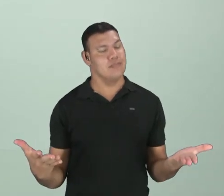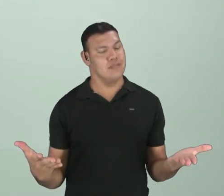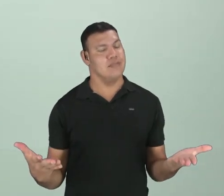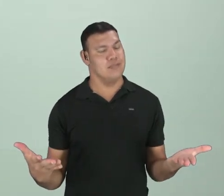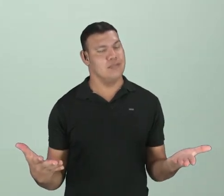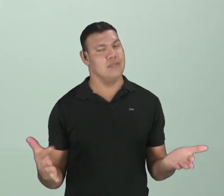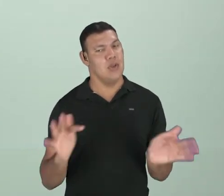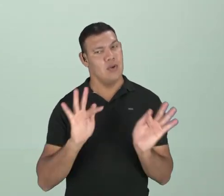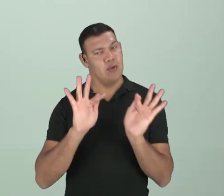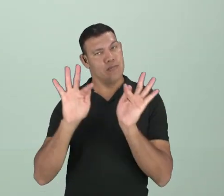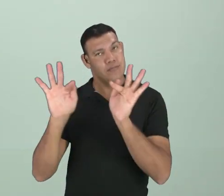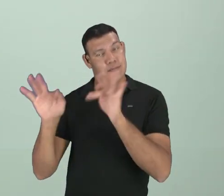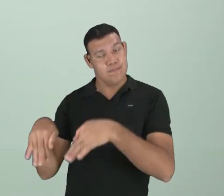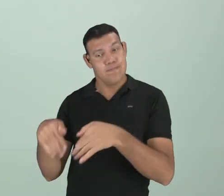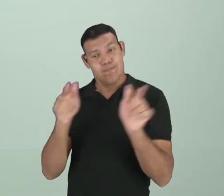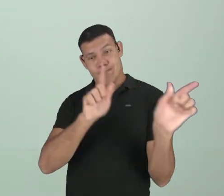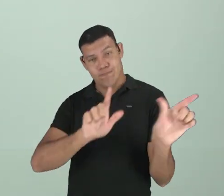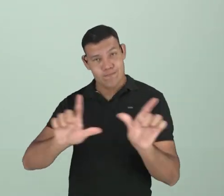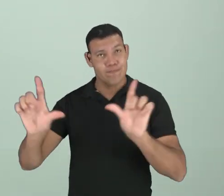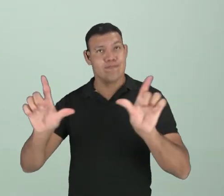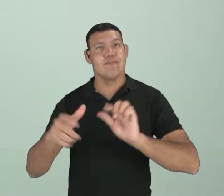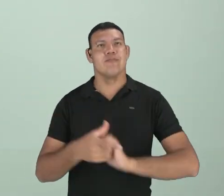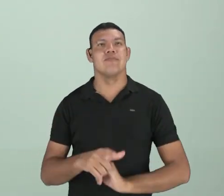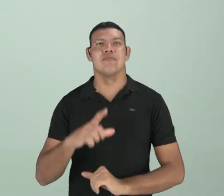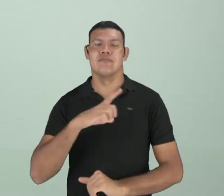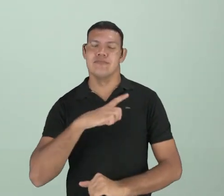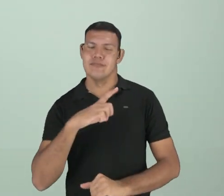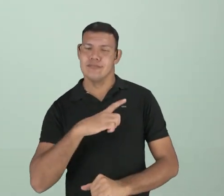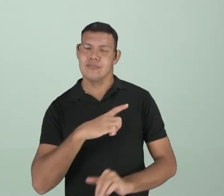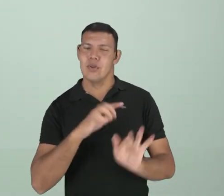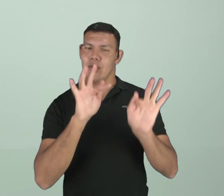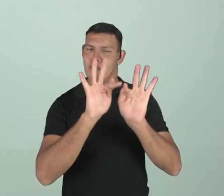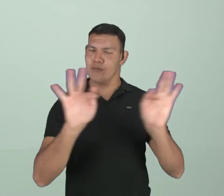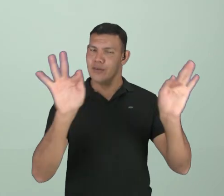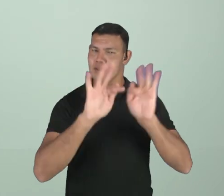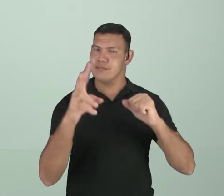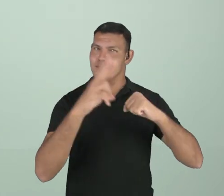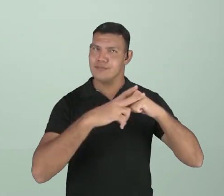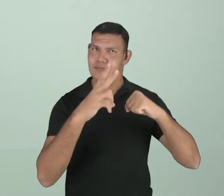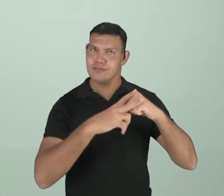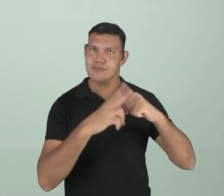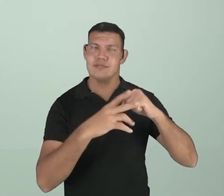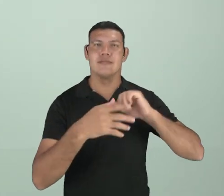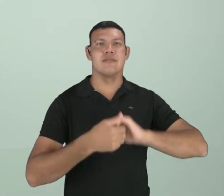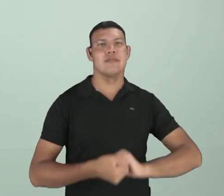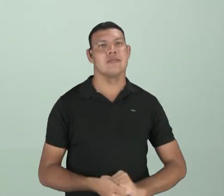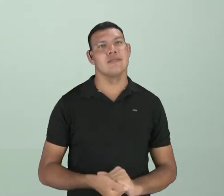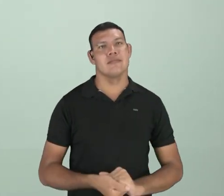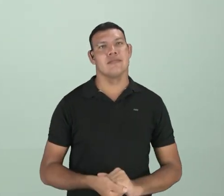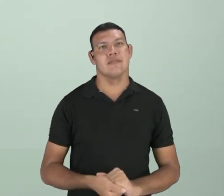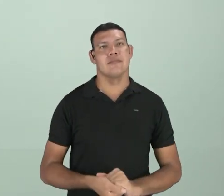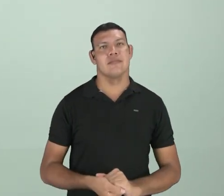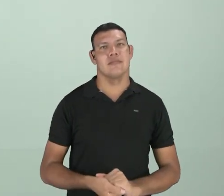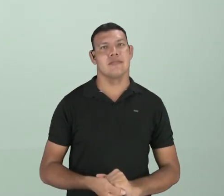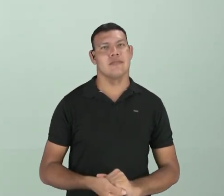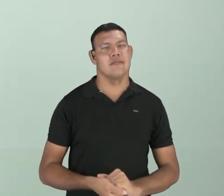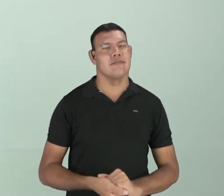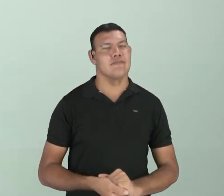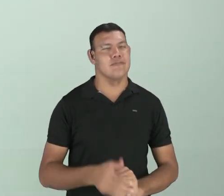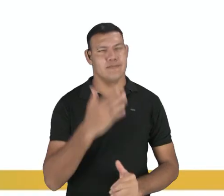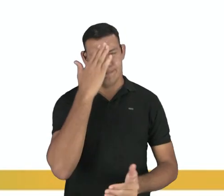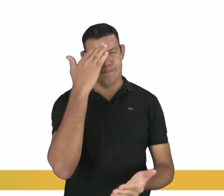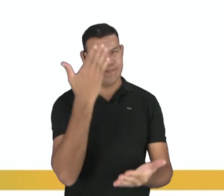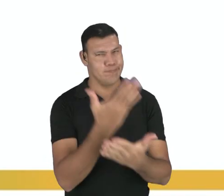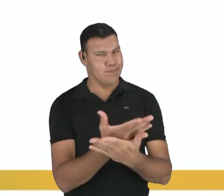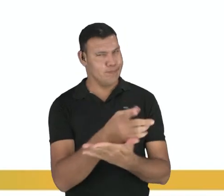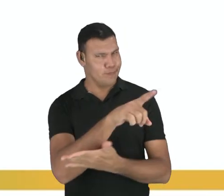E no final dos nossos slides também temos um phrasal verb, também temos um phrasal verb, que acredito que talvez vocês